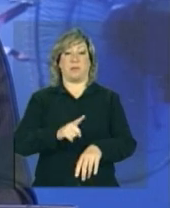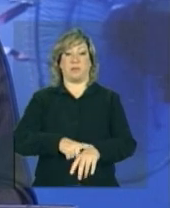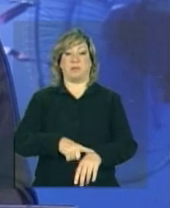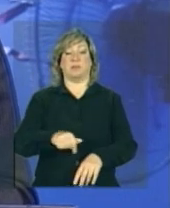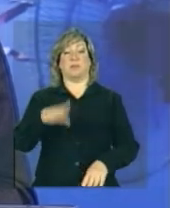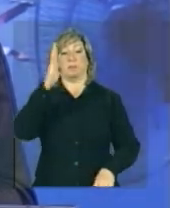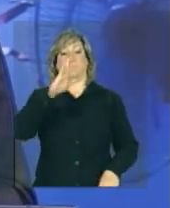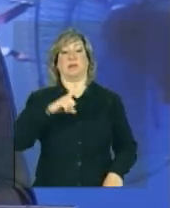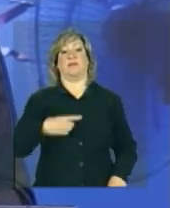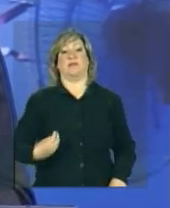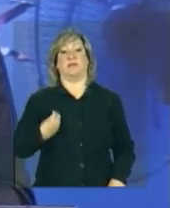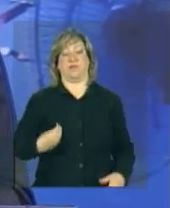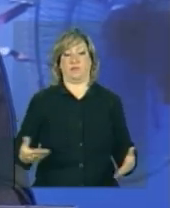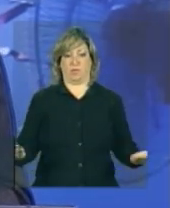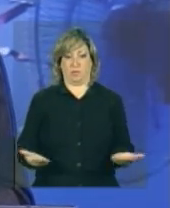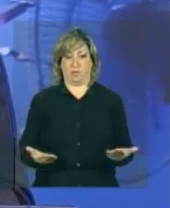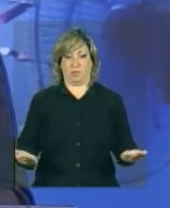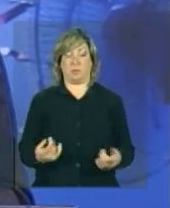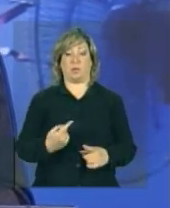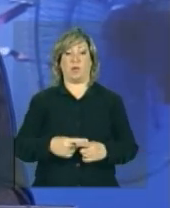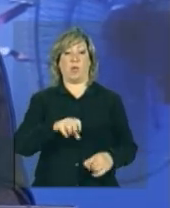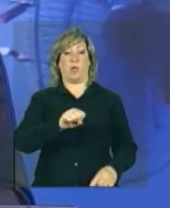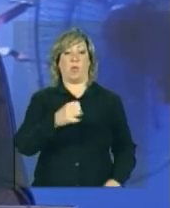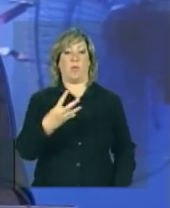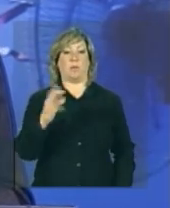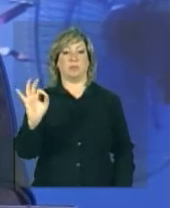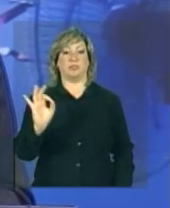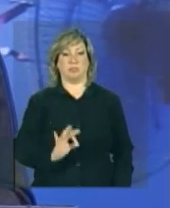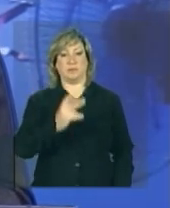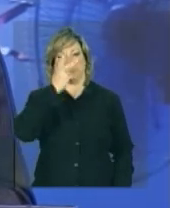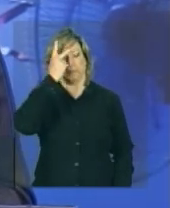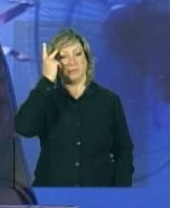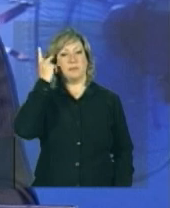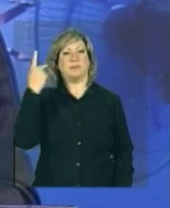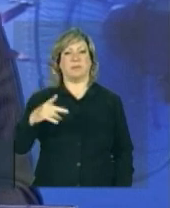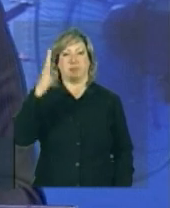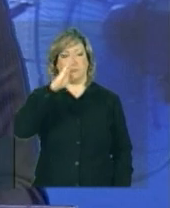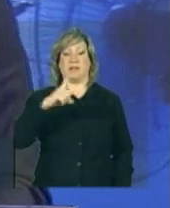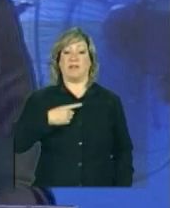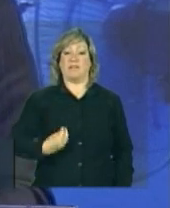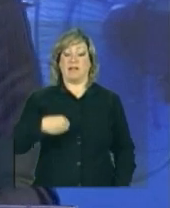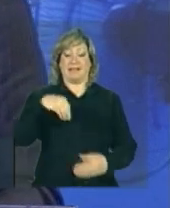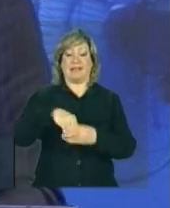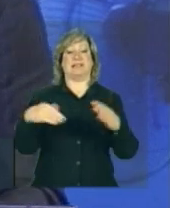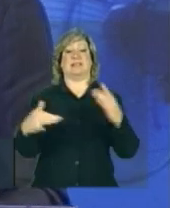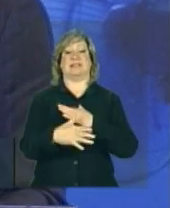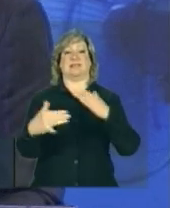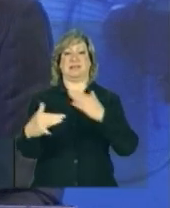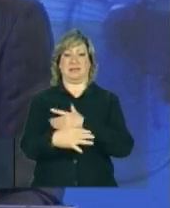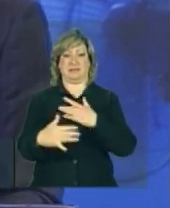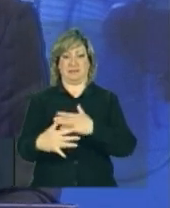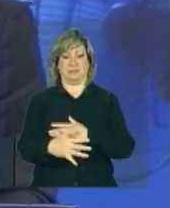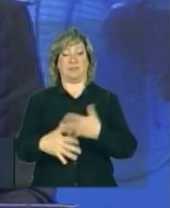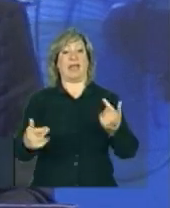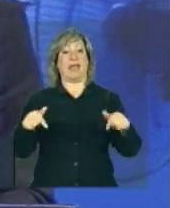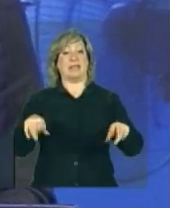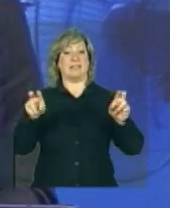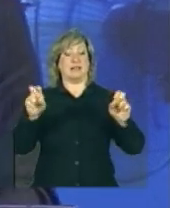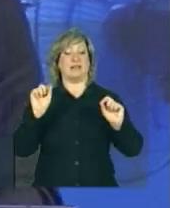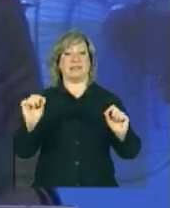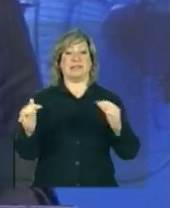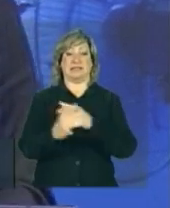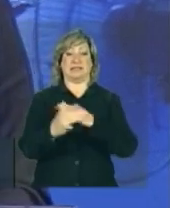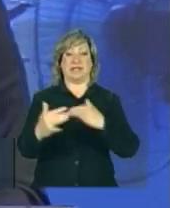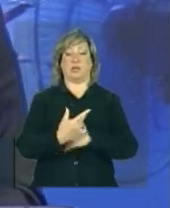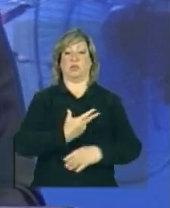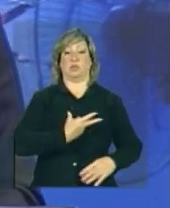vive hoje, visto que 84% da população brasileira vive nas cidades. Esse tema Cidades